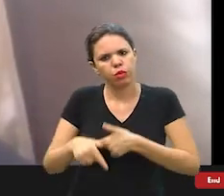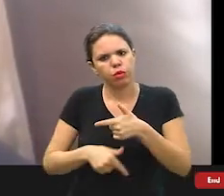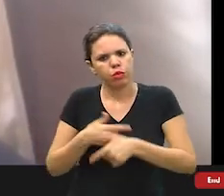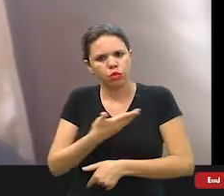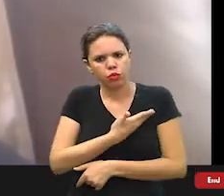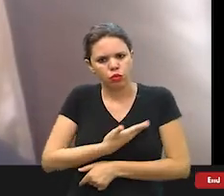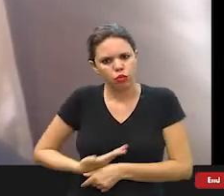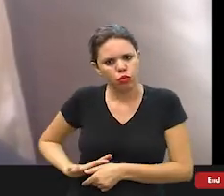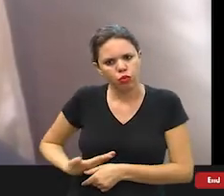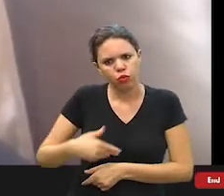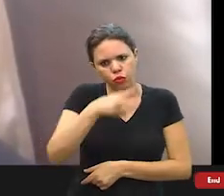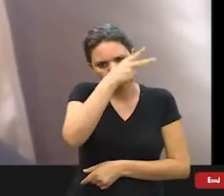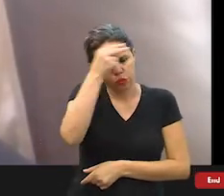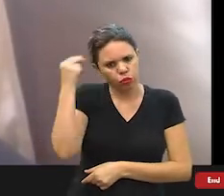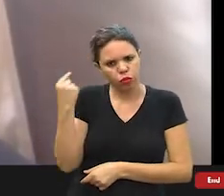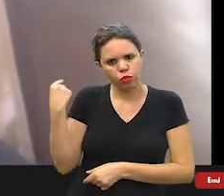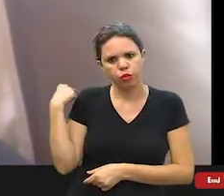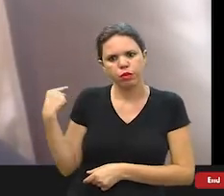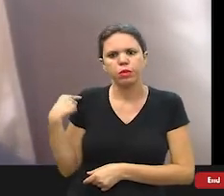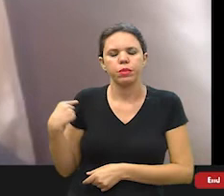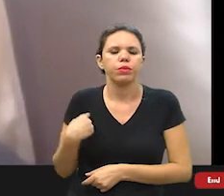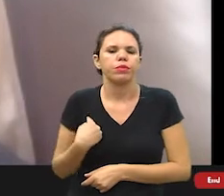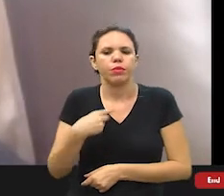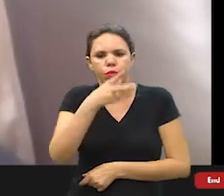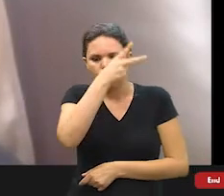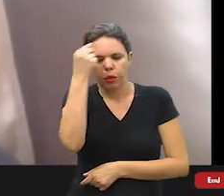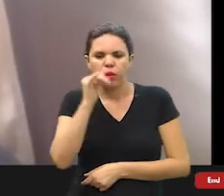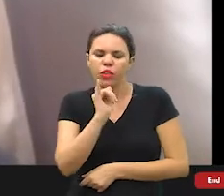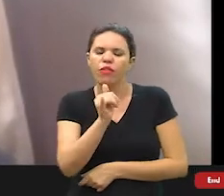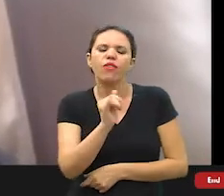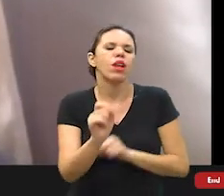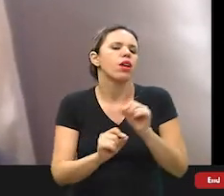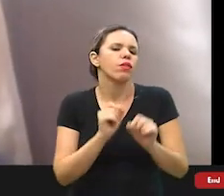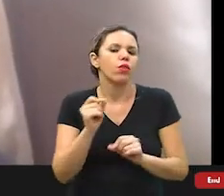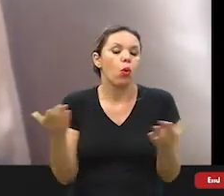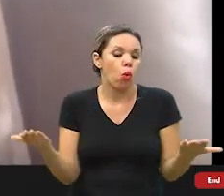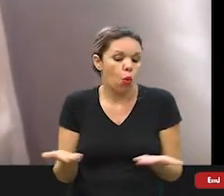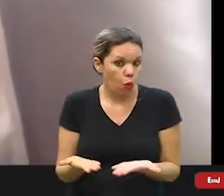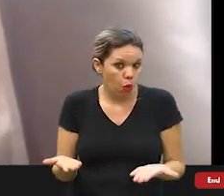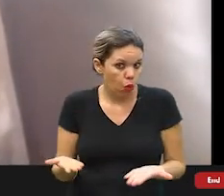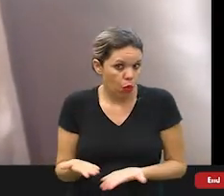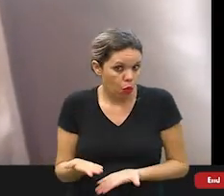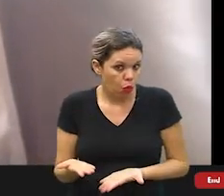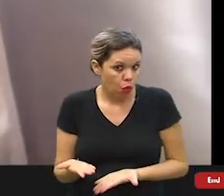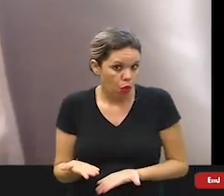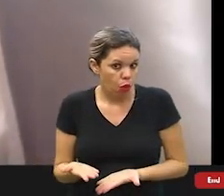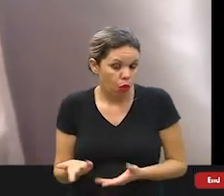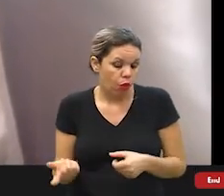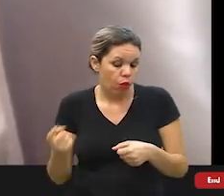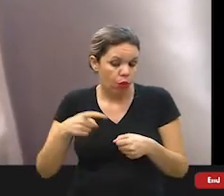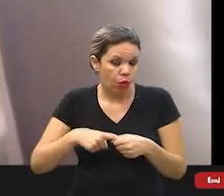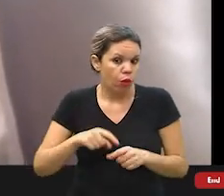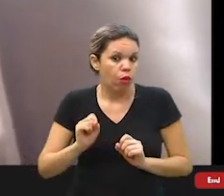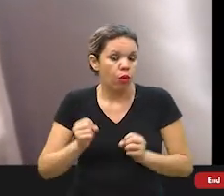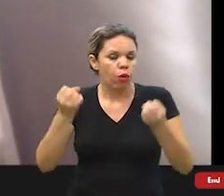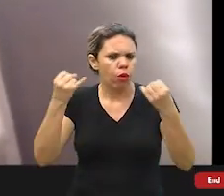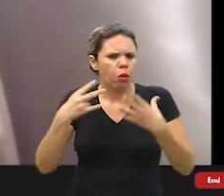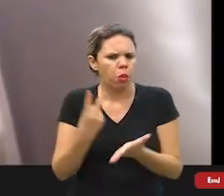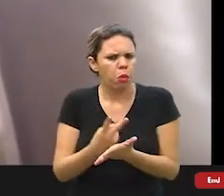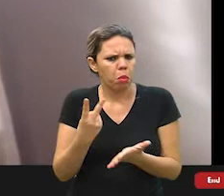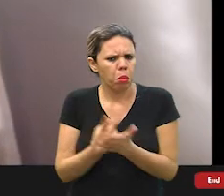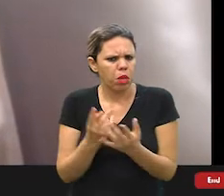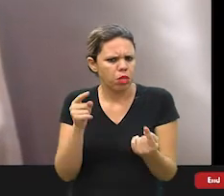do governo municipal, na época o prefeito falava muito isso, e hoje eu retorno com essa